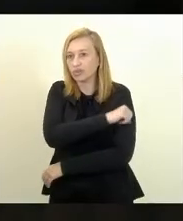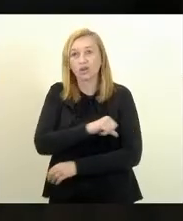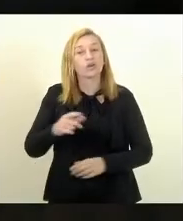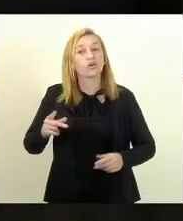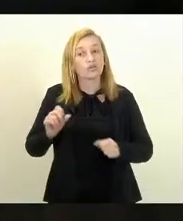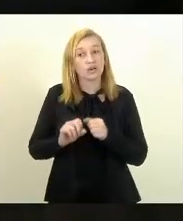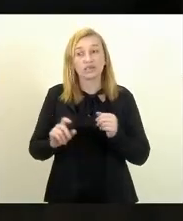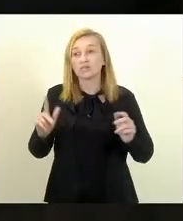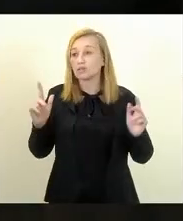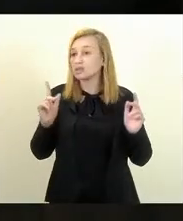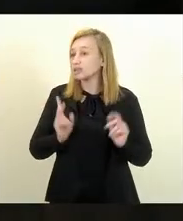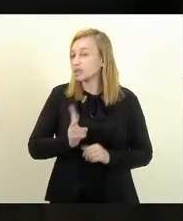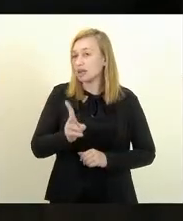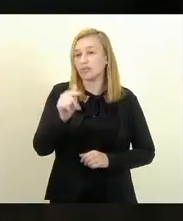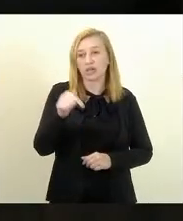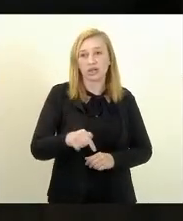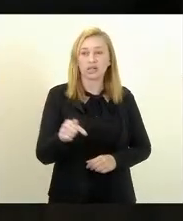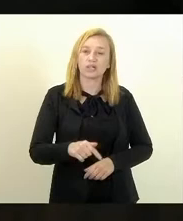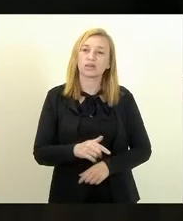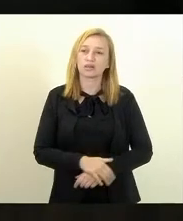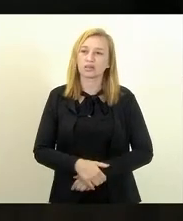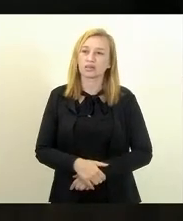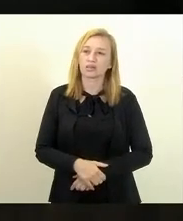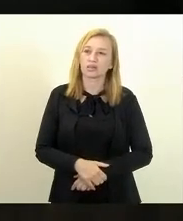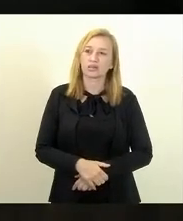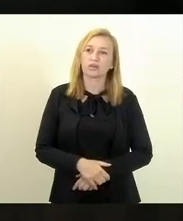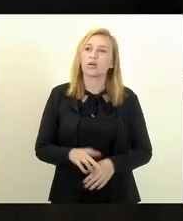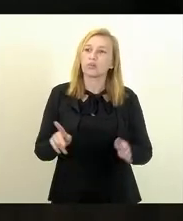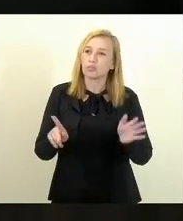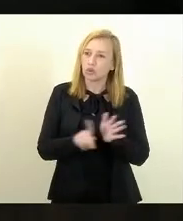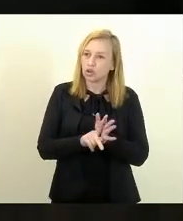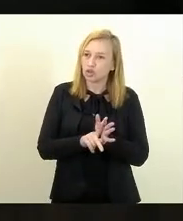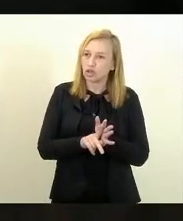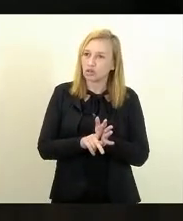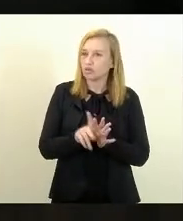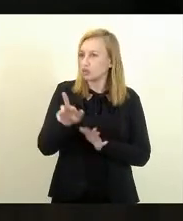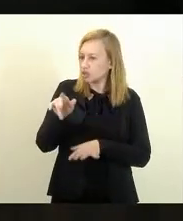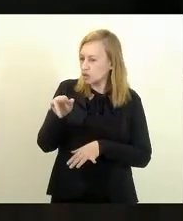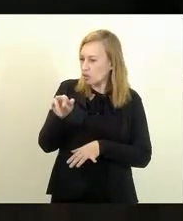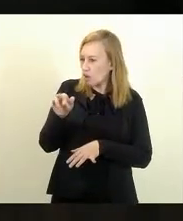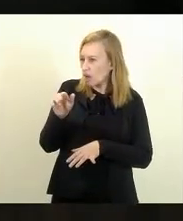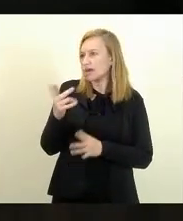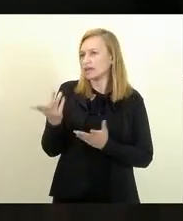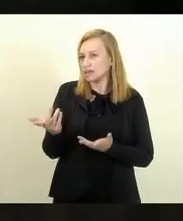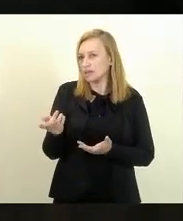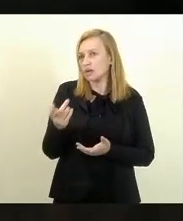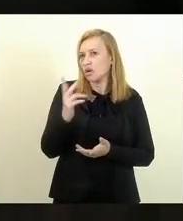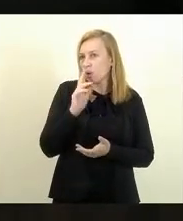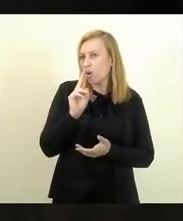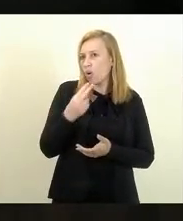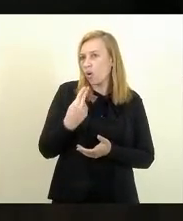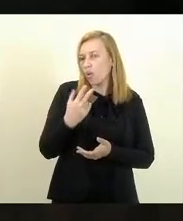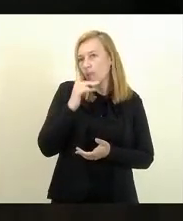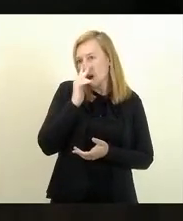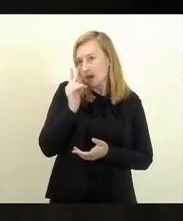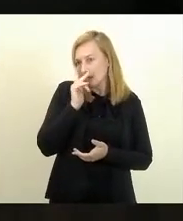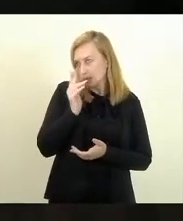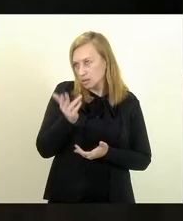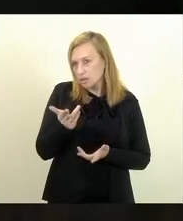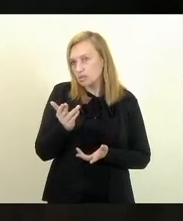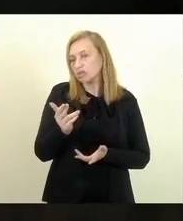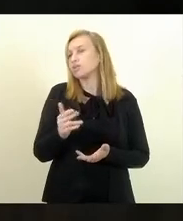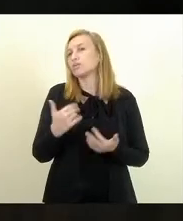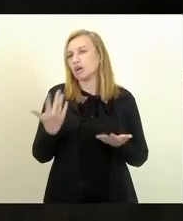sempre aqui, tem uma questão de projetos que o autor reclama que é